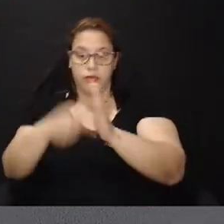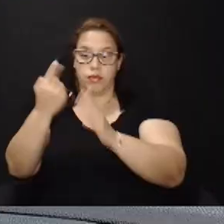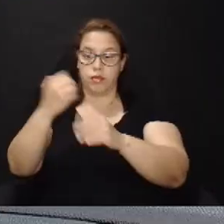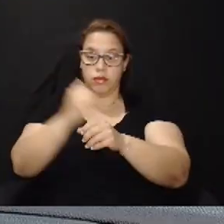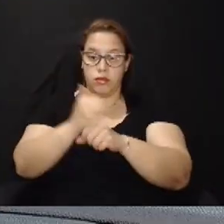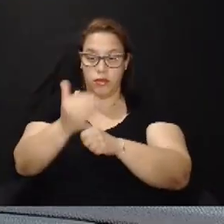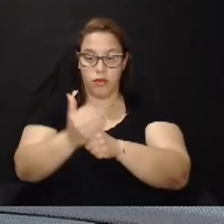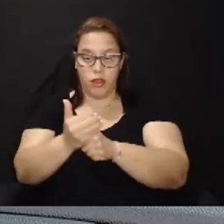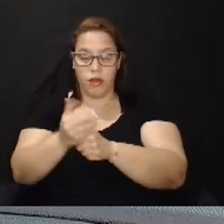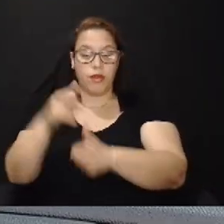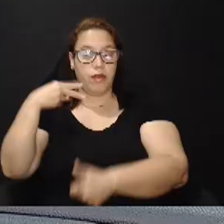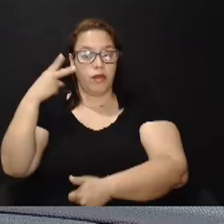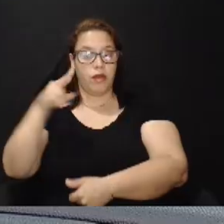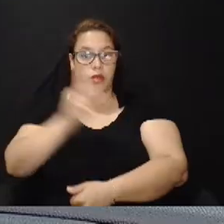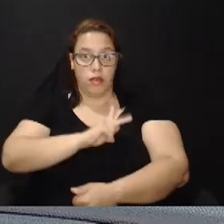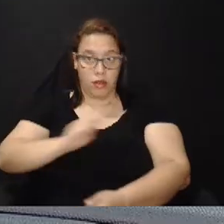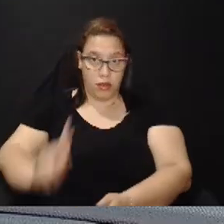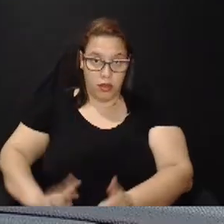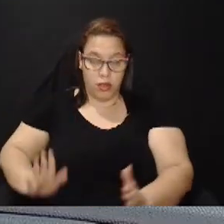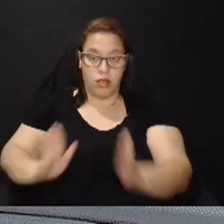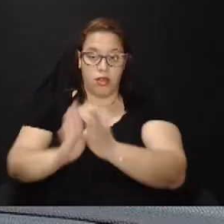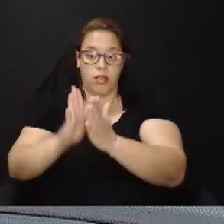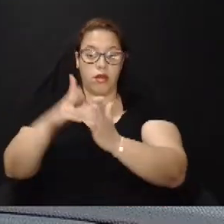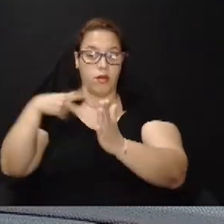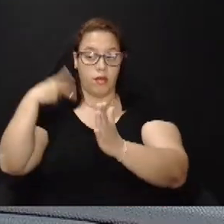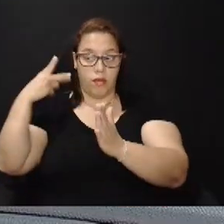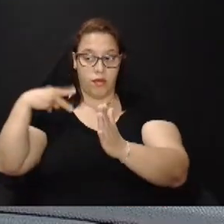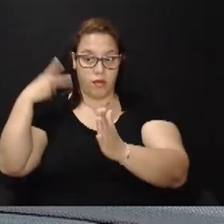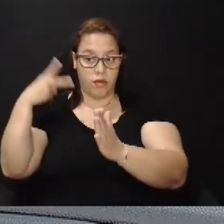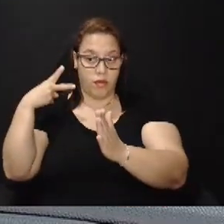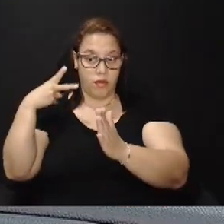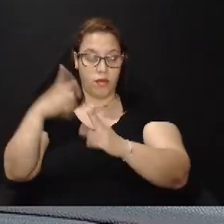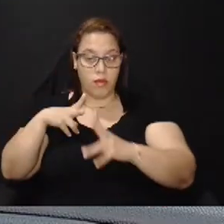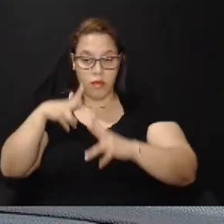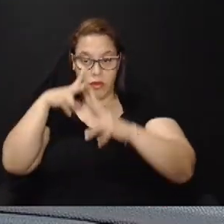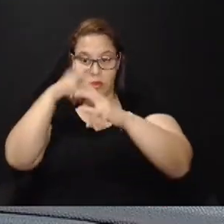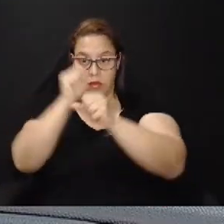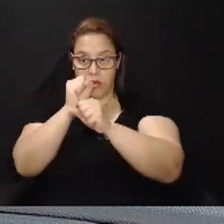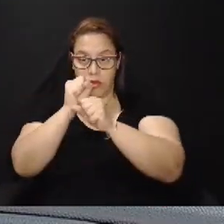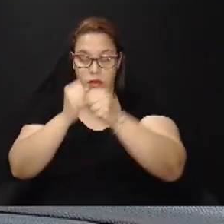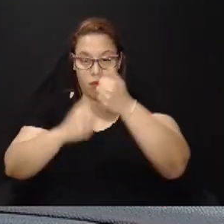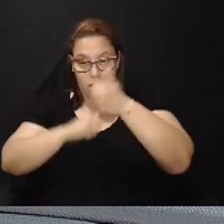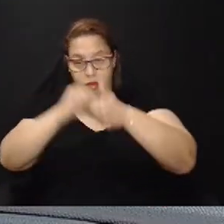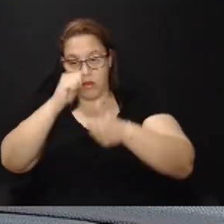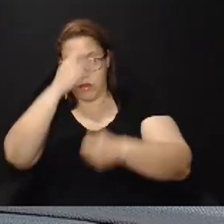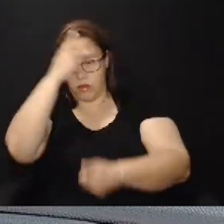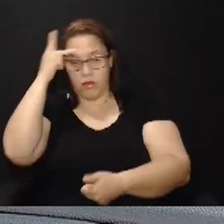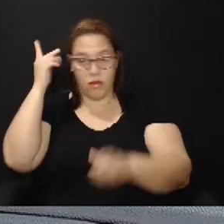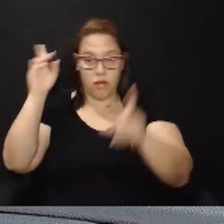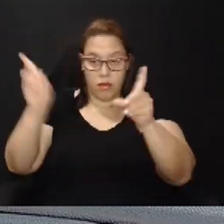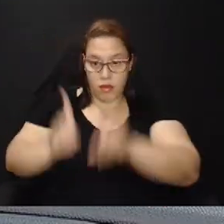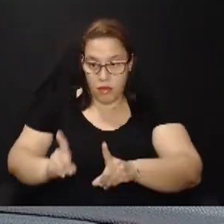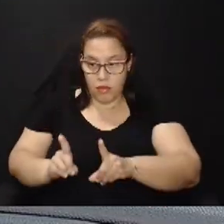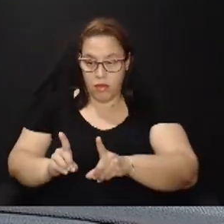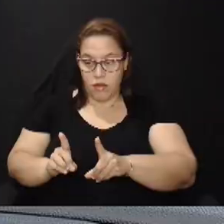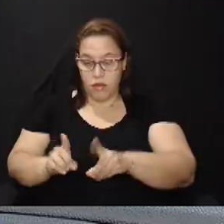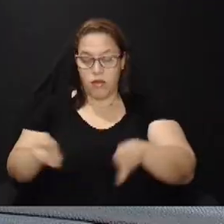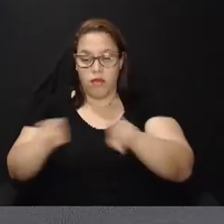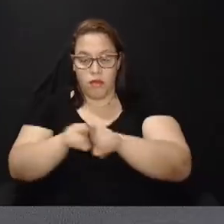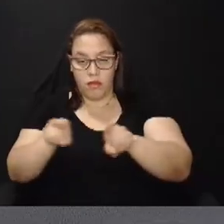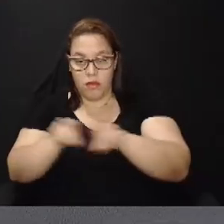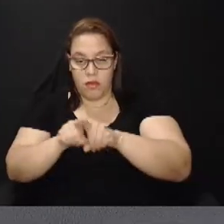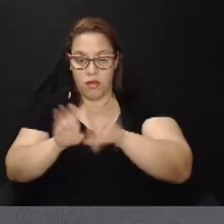também é o presidente da Frente Parlamentar pelo Fortalecimento do Esporte para as Pessoas com Deficiência e também é membro de